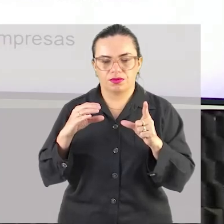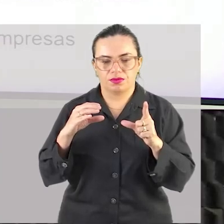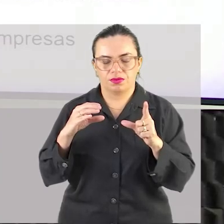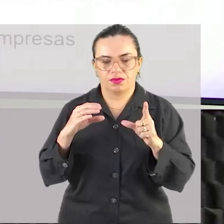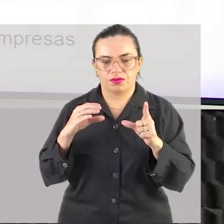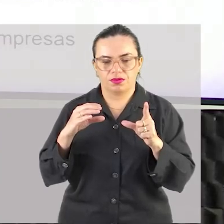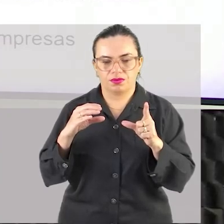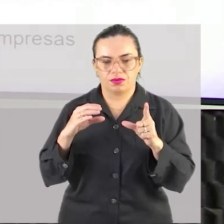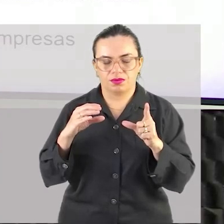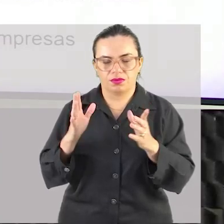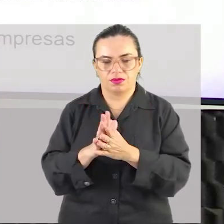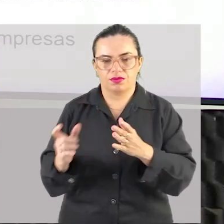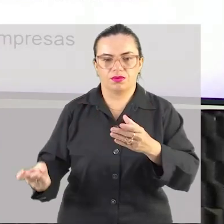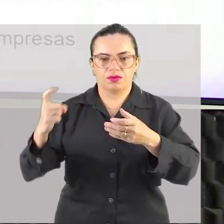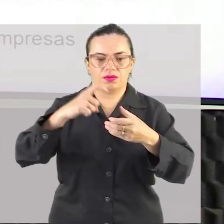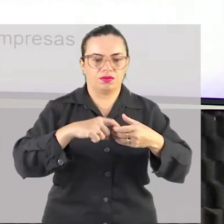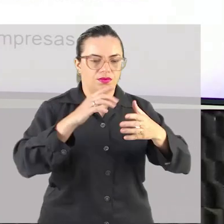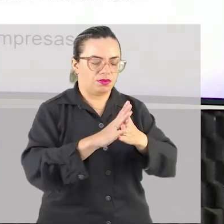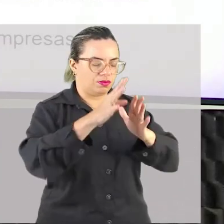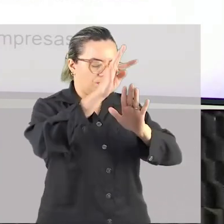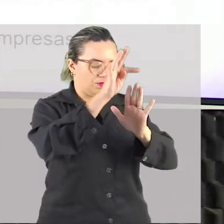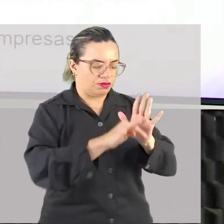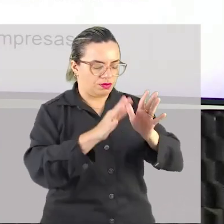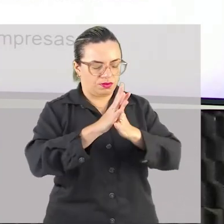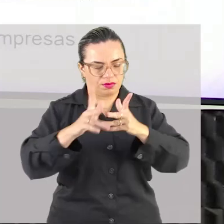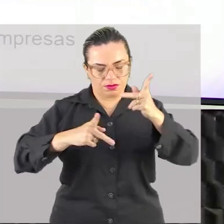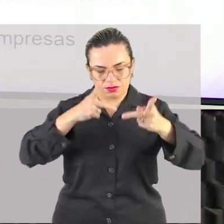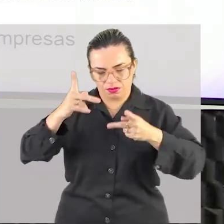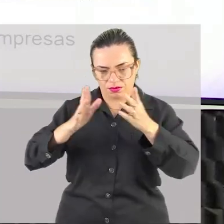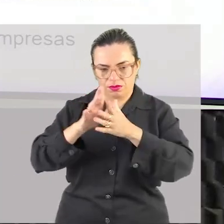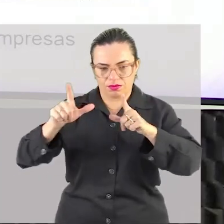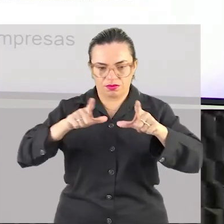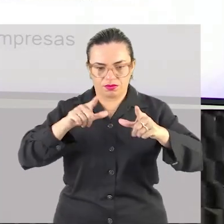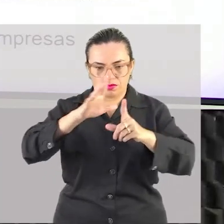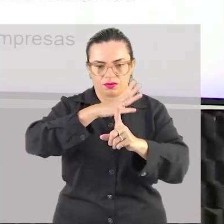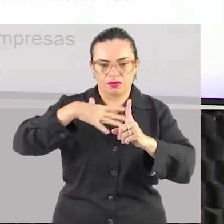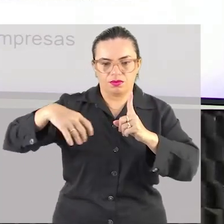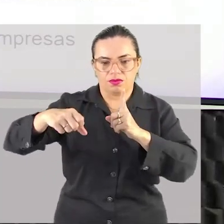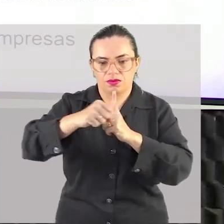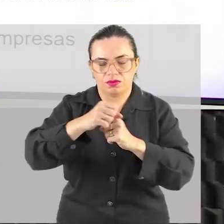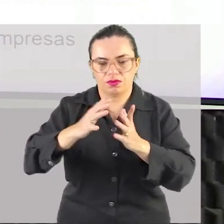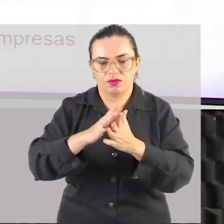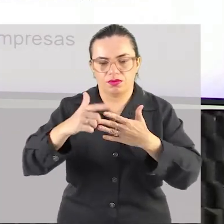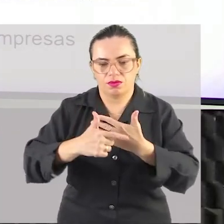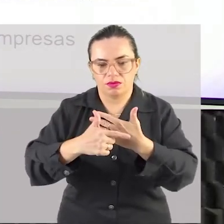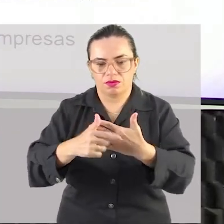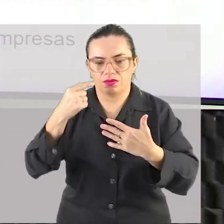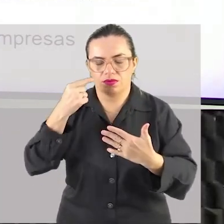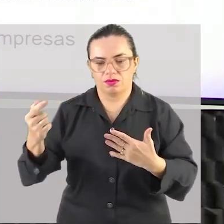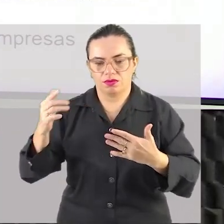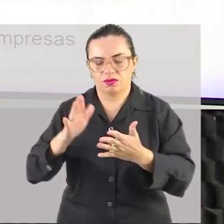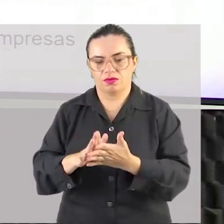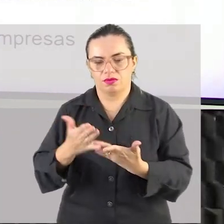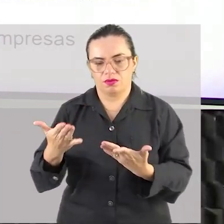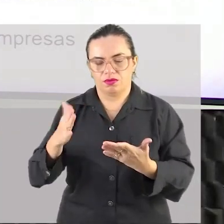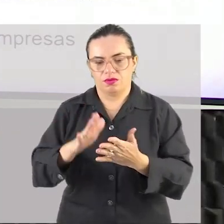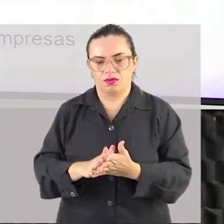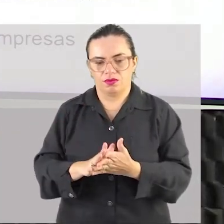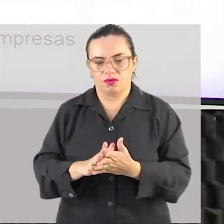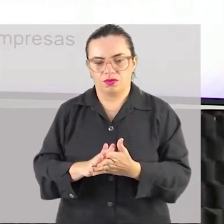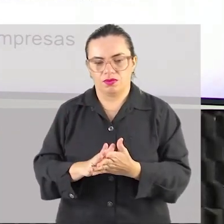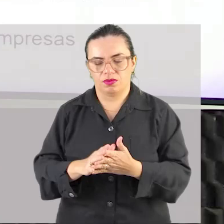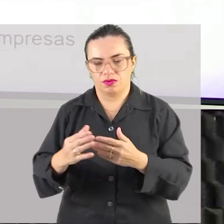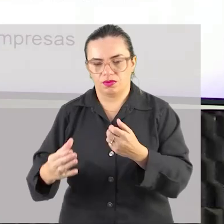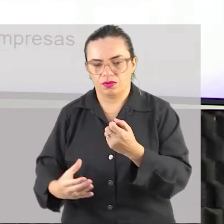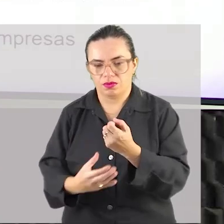Bem, se eu voltar lá no texto, vocês vão ver que ela fala muito do trabalho social. Quando ele fala bem aqui, ó, defender a